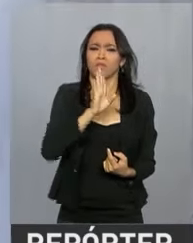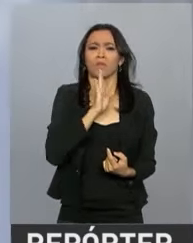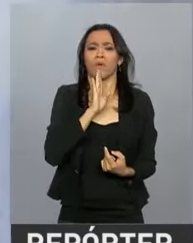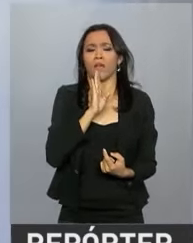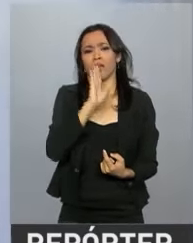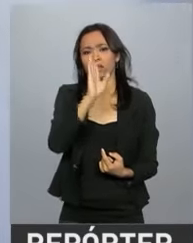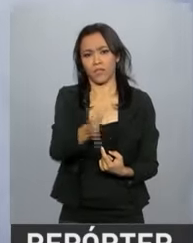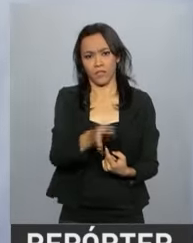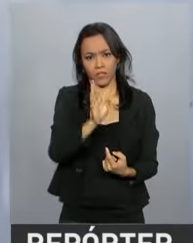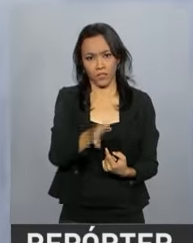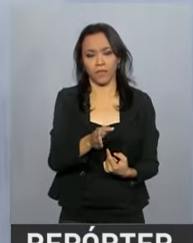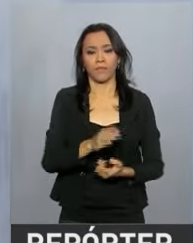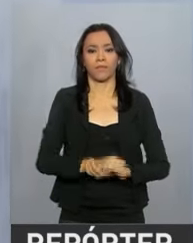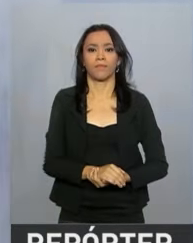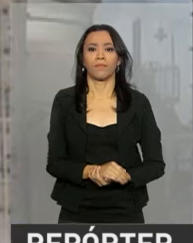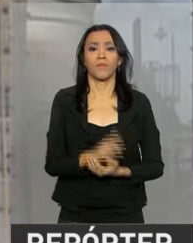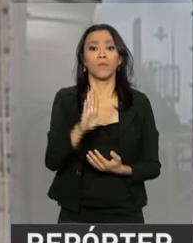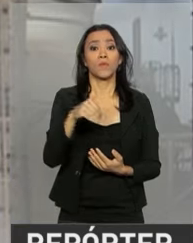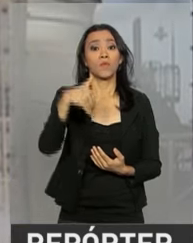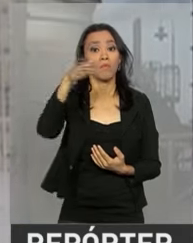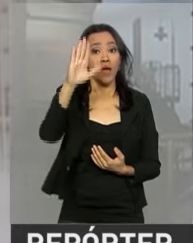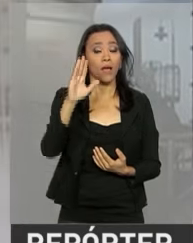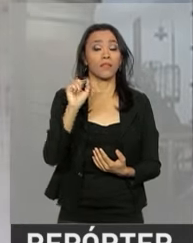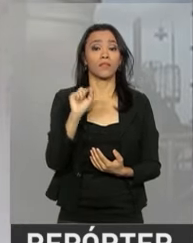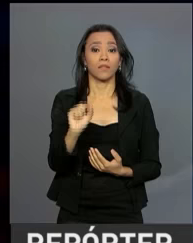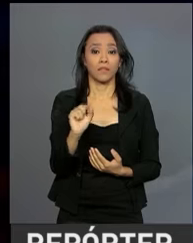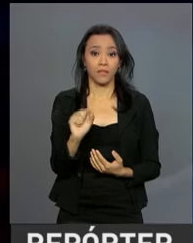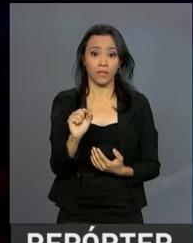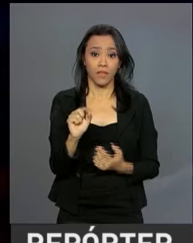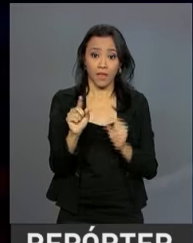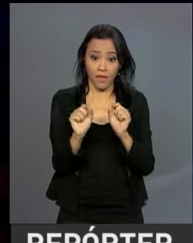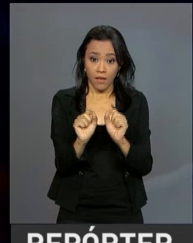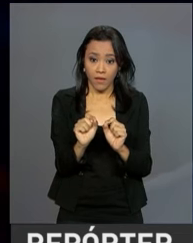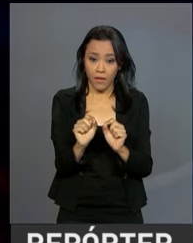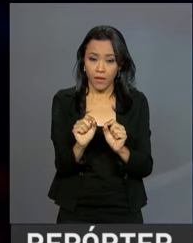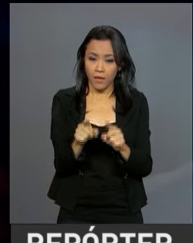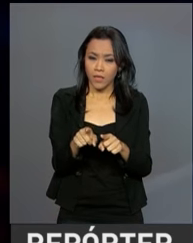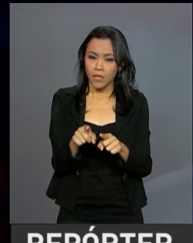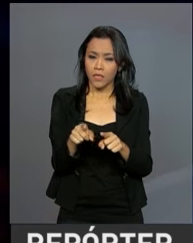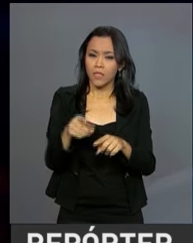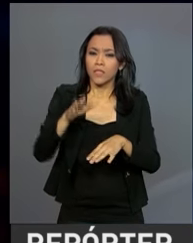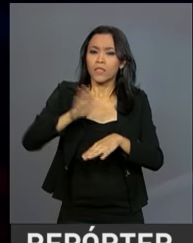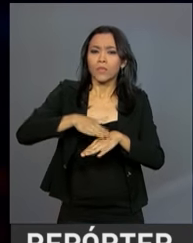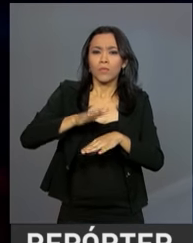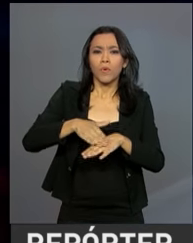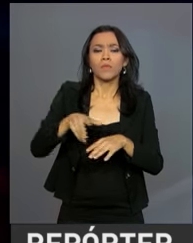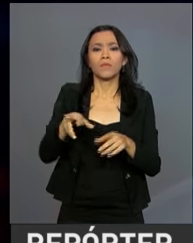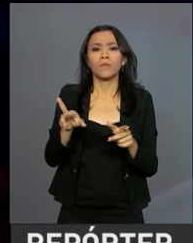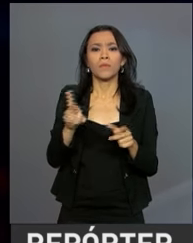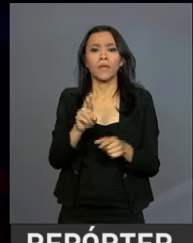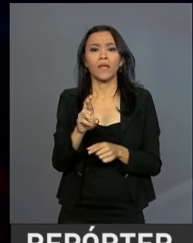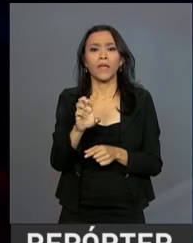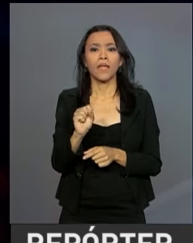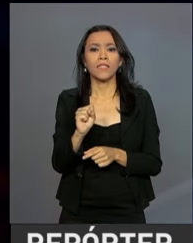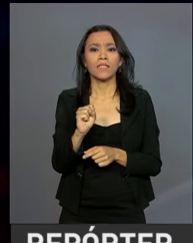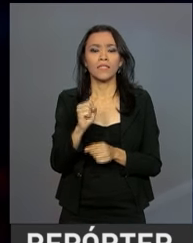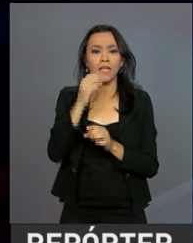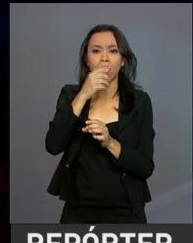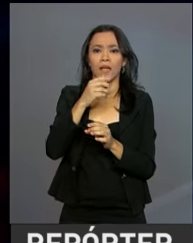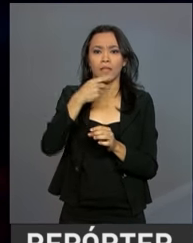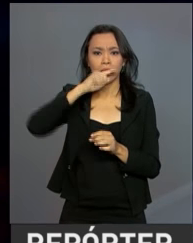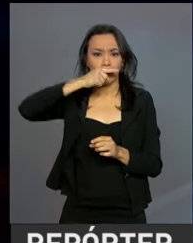etanol de segunda geração, que não é extraído da cana, mas é extraído dos próprios resíduos da cana-de-açúcar, né, da